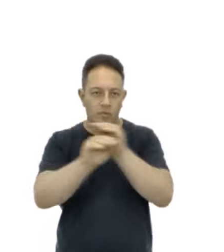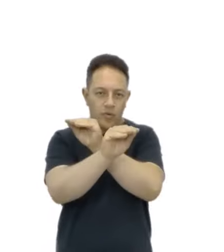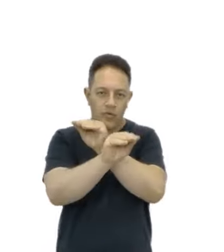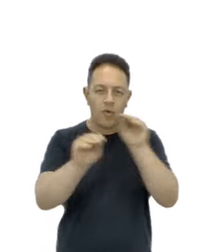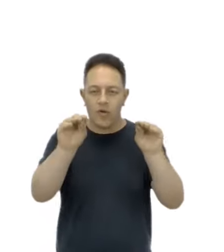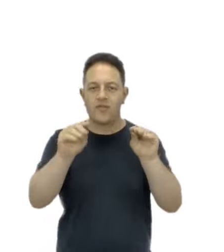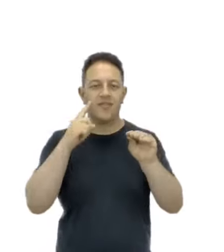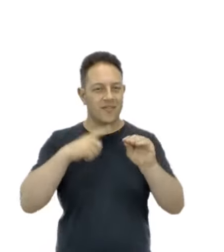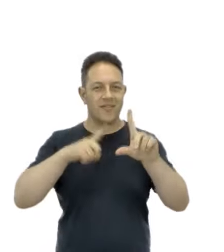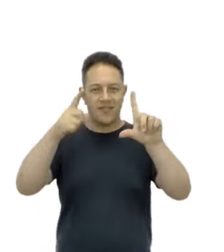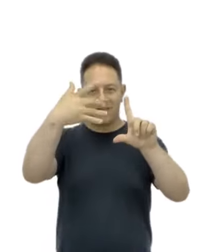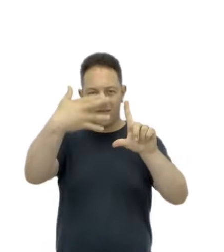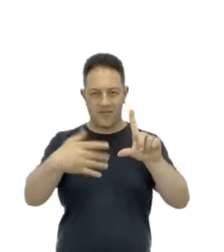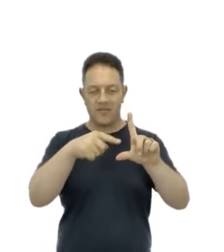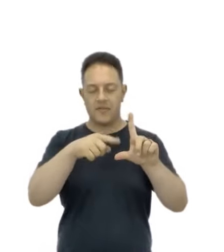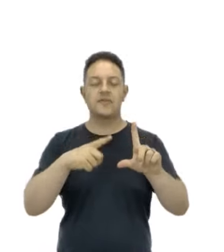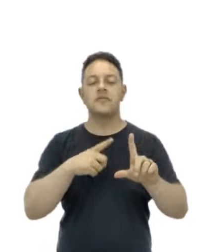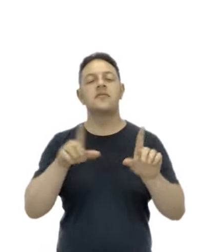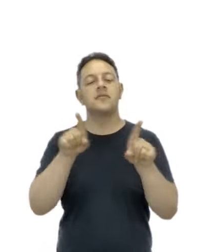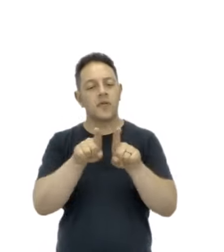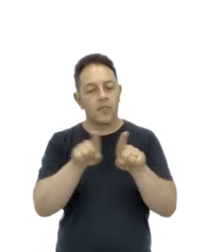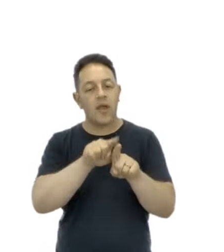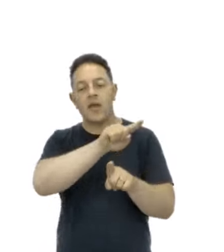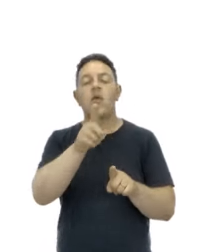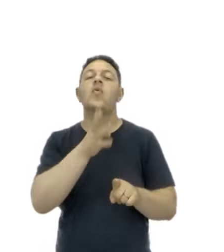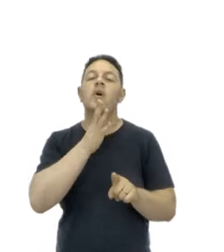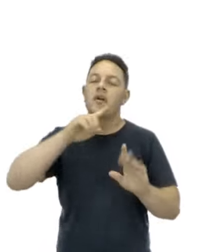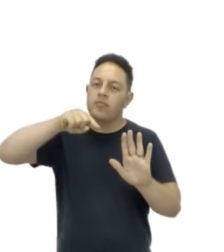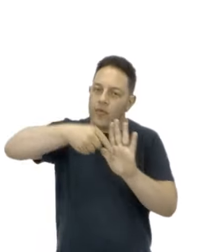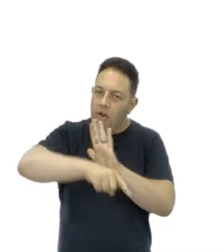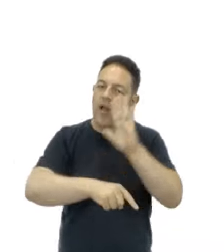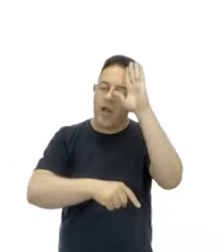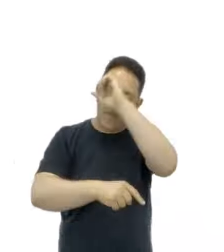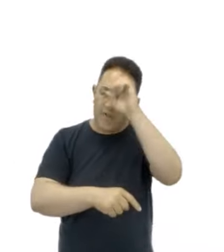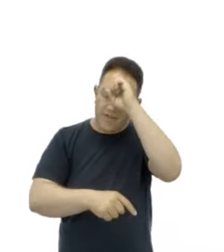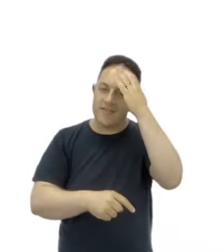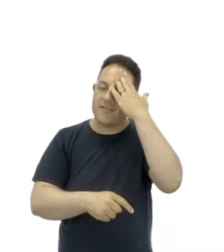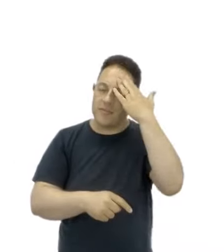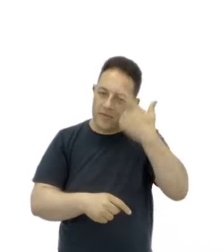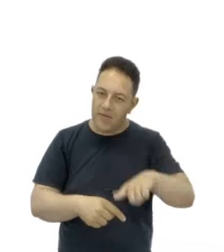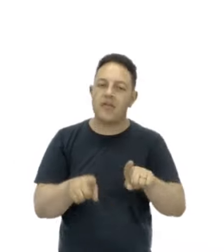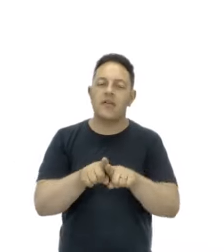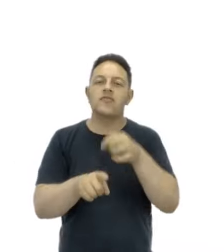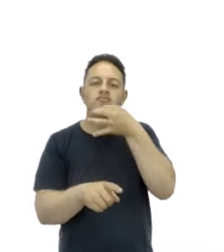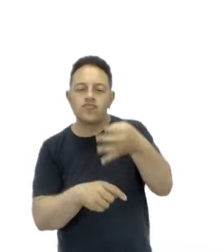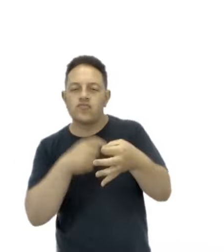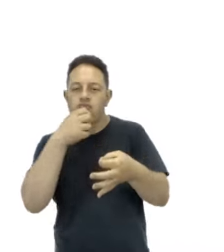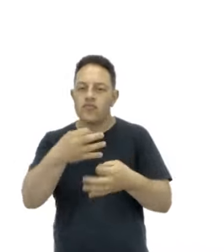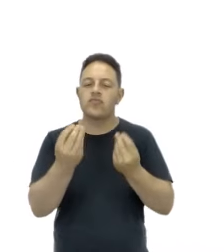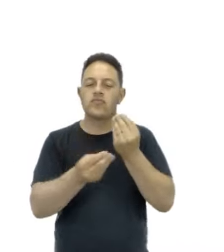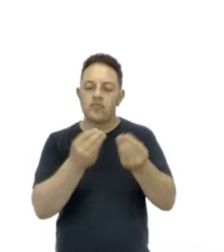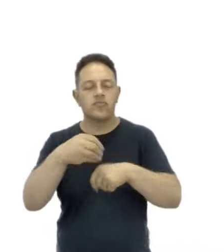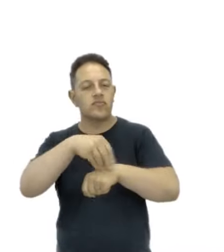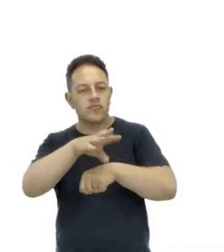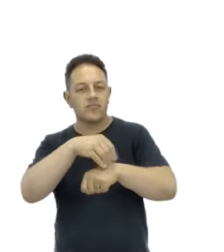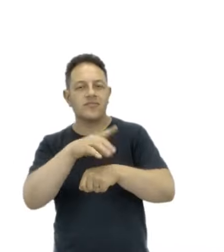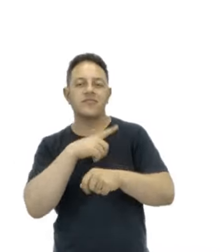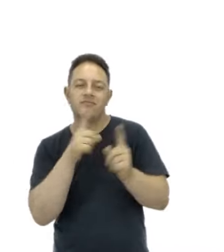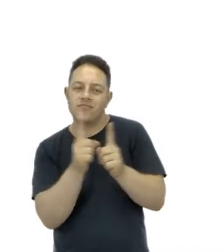multiplicativo. Aprofundar os saberes através da sugestão de trabalho com as pílulas dos